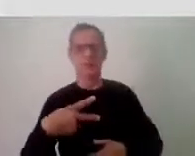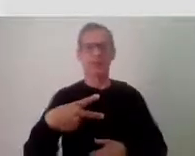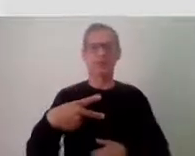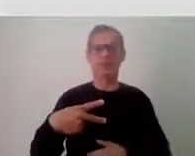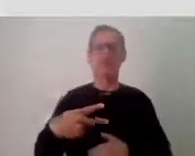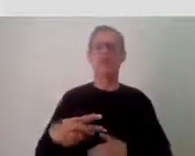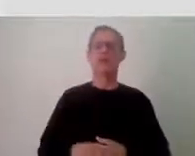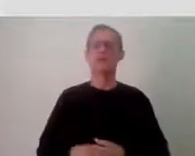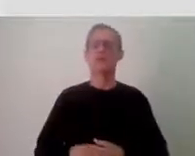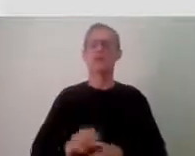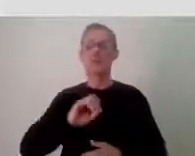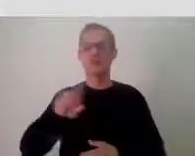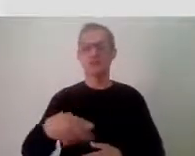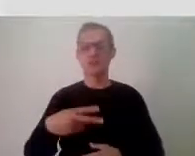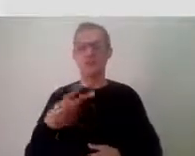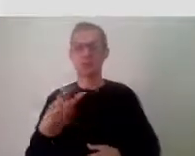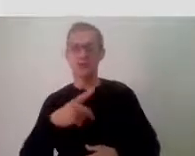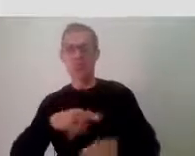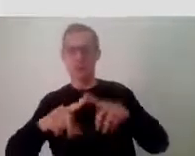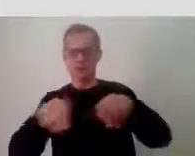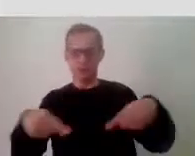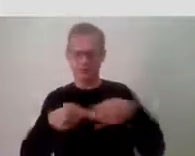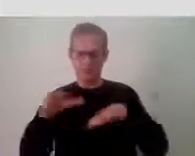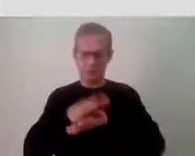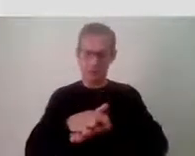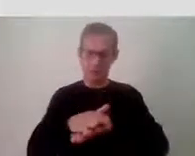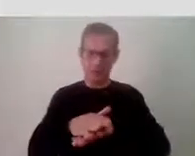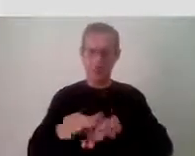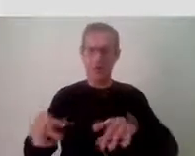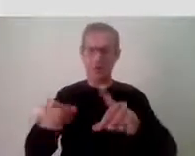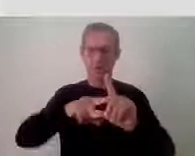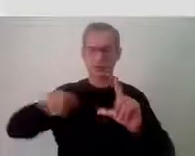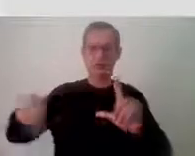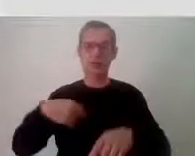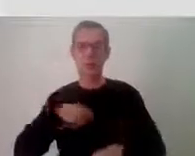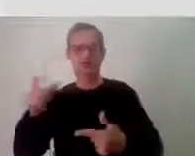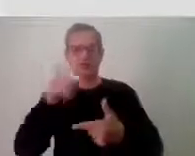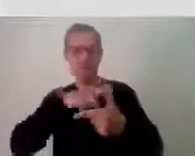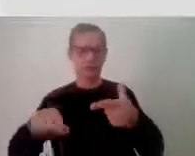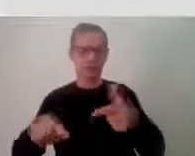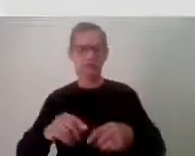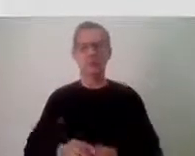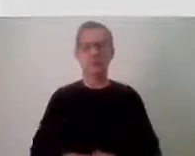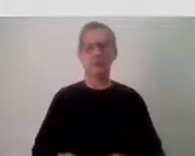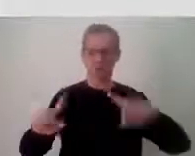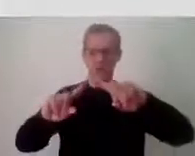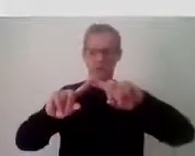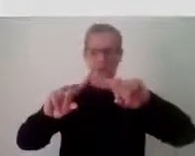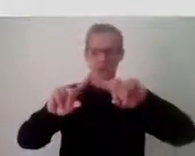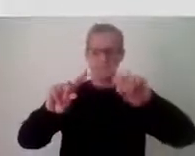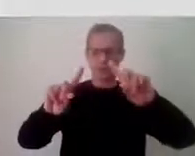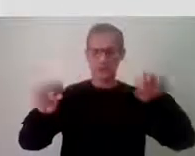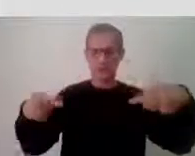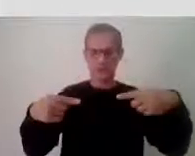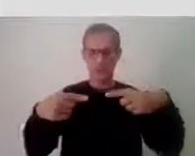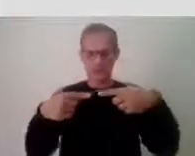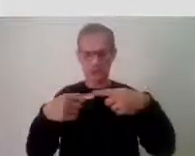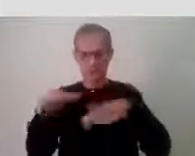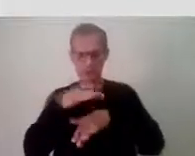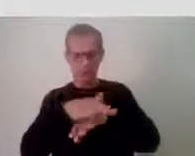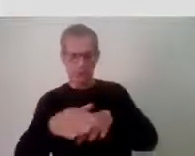Nós temos aí essa área abaixo da curva. Eu vou dividir em retângulos. Então, eu vou colocar retângulos abaixo dessa